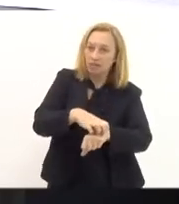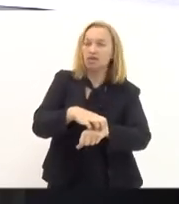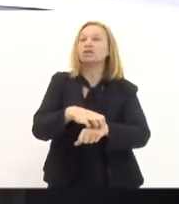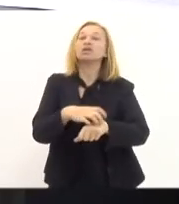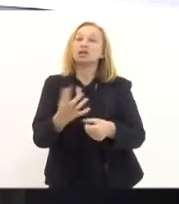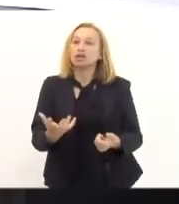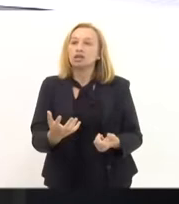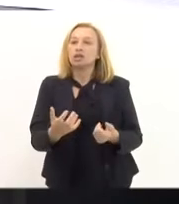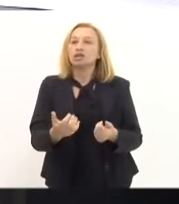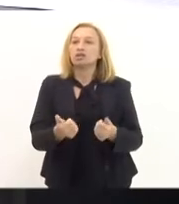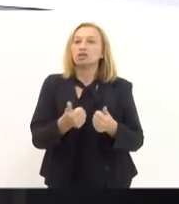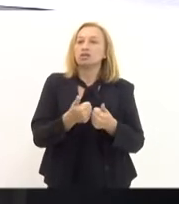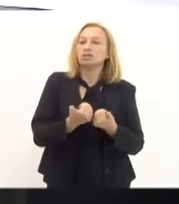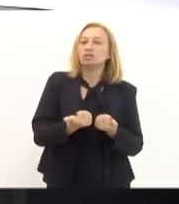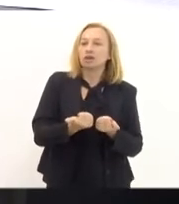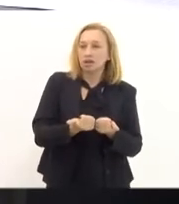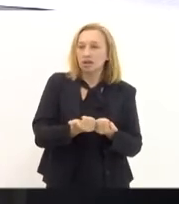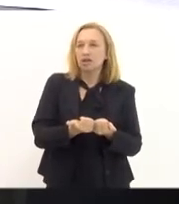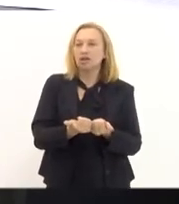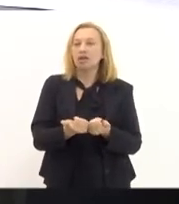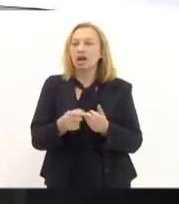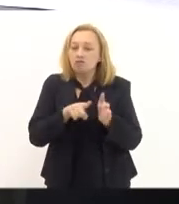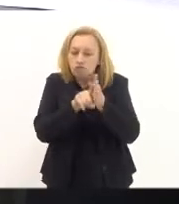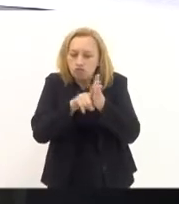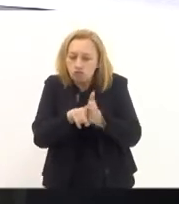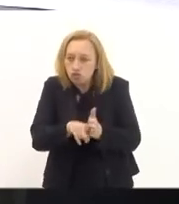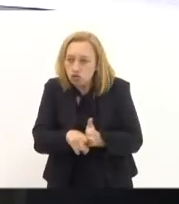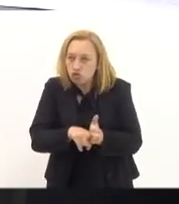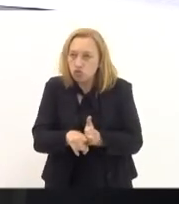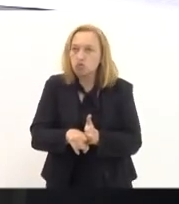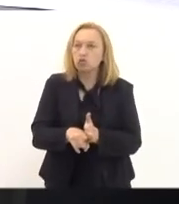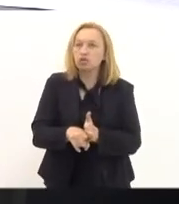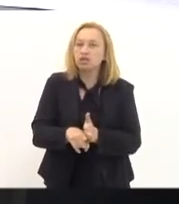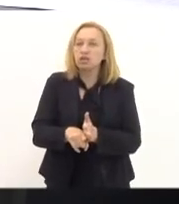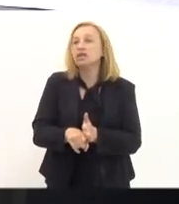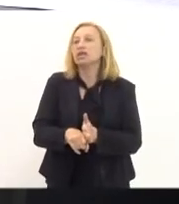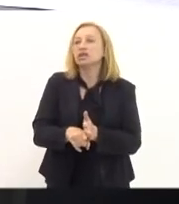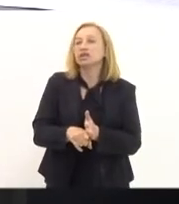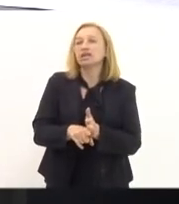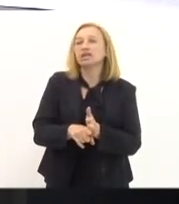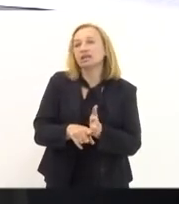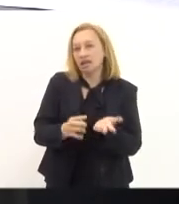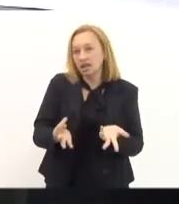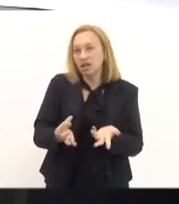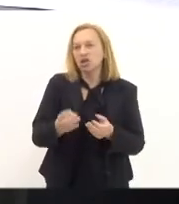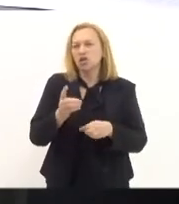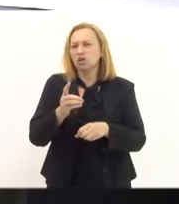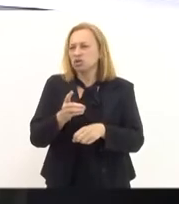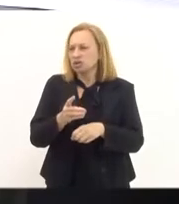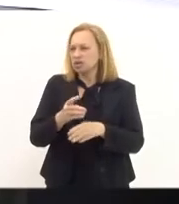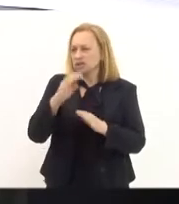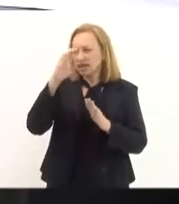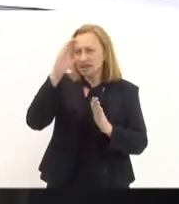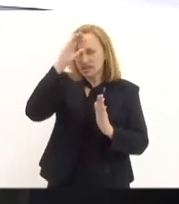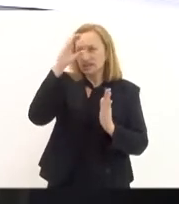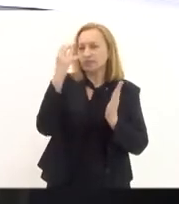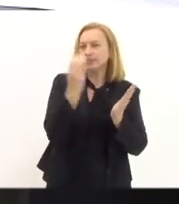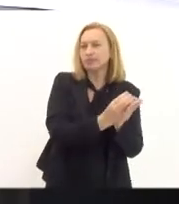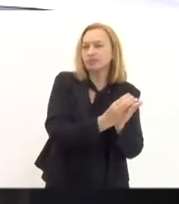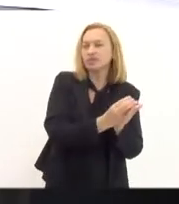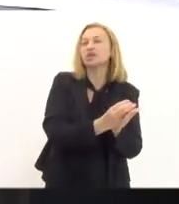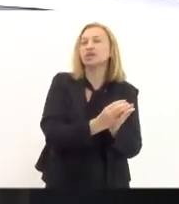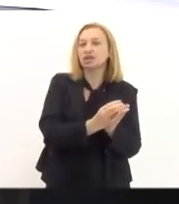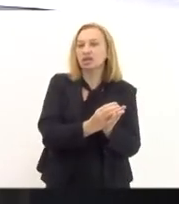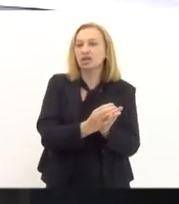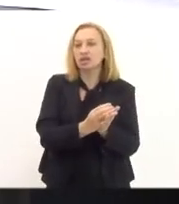ela examina e subsidia teses de mestrado e doutorados todos os